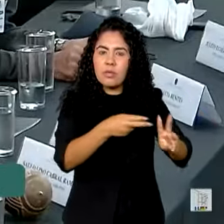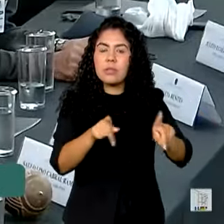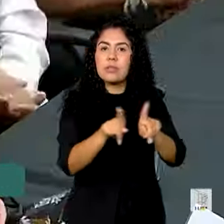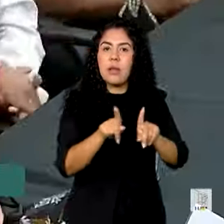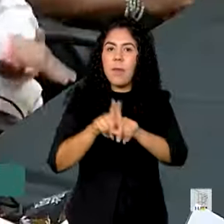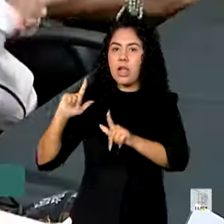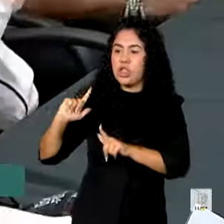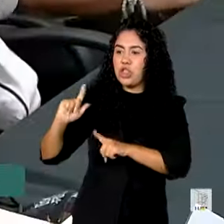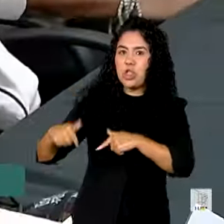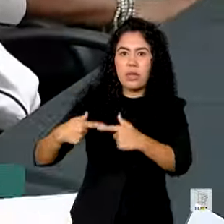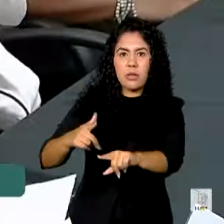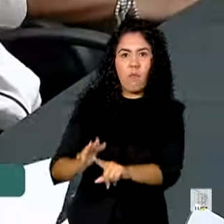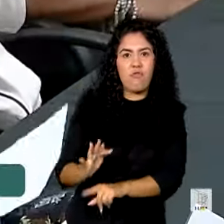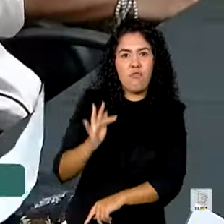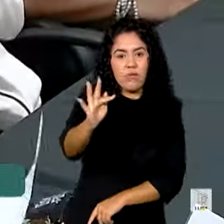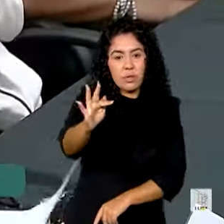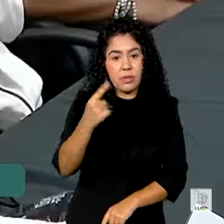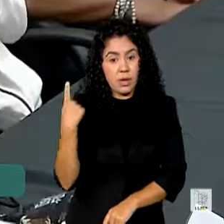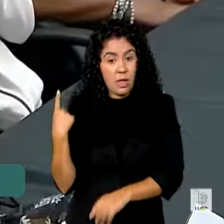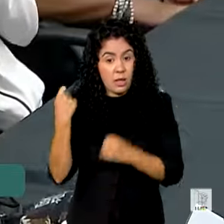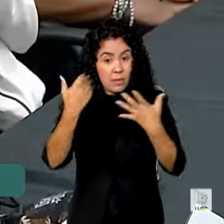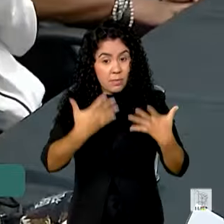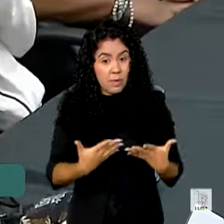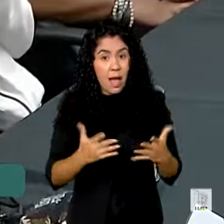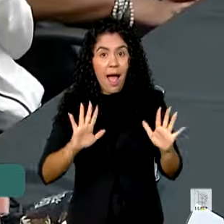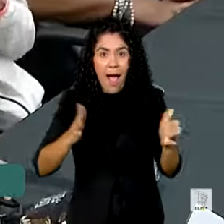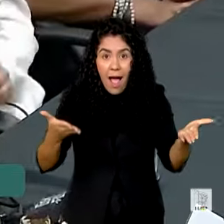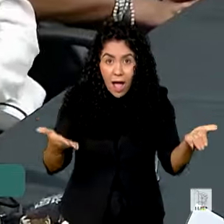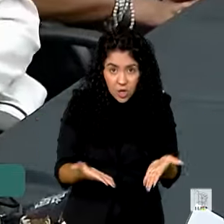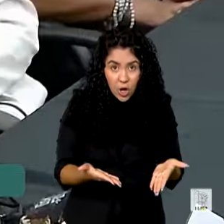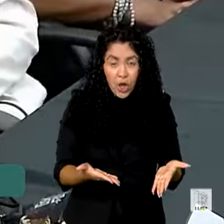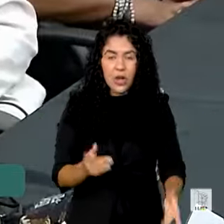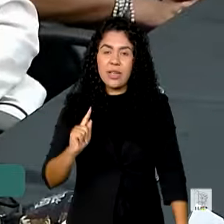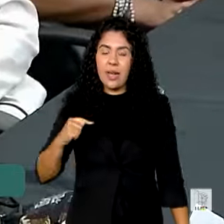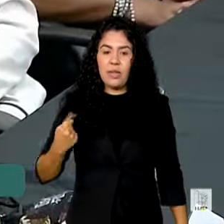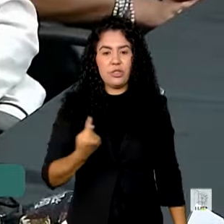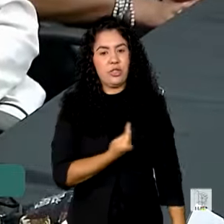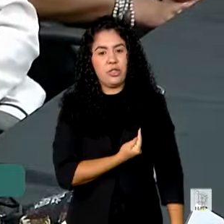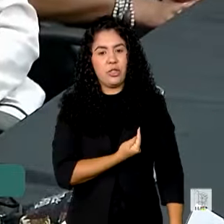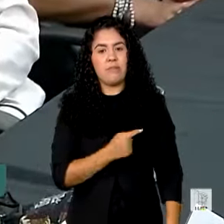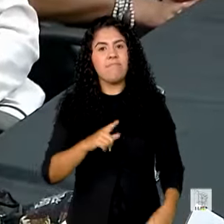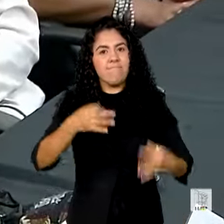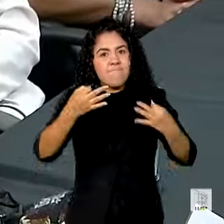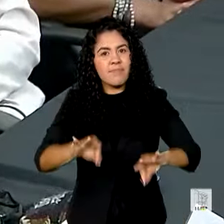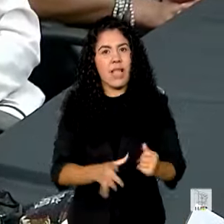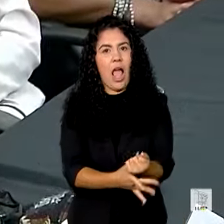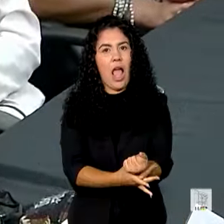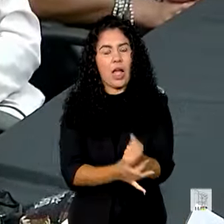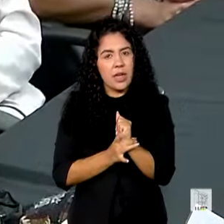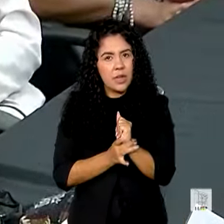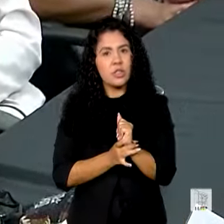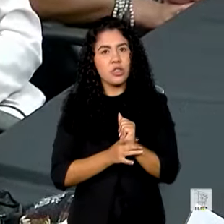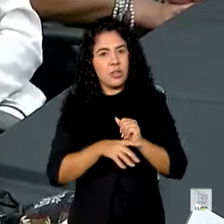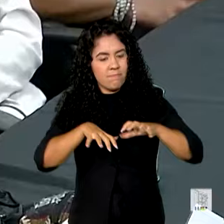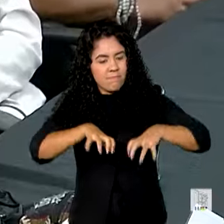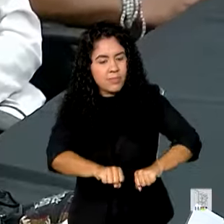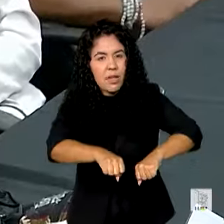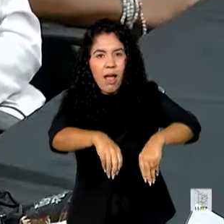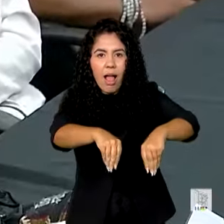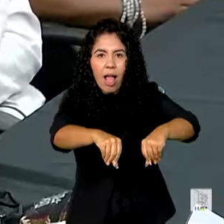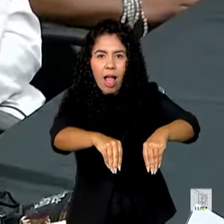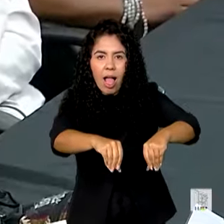futuras que agora a gente tem a nossa nossa nossa garantia né do nosso